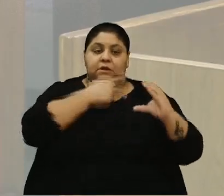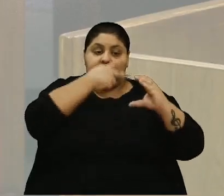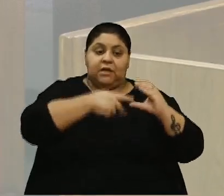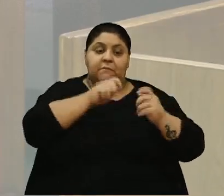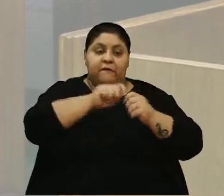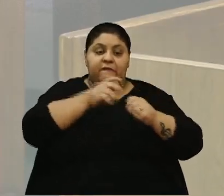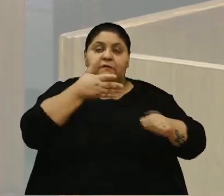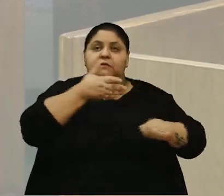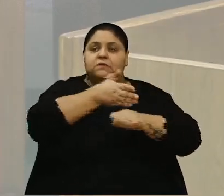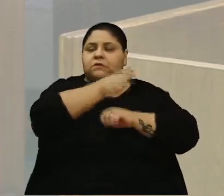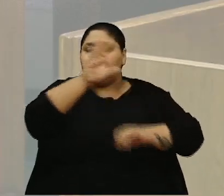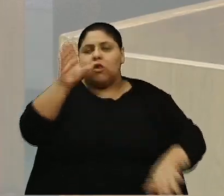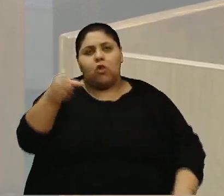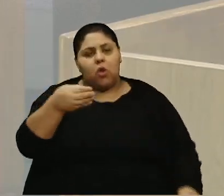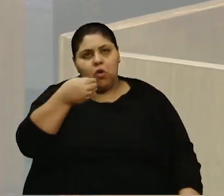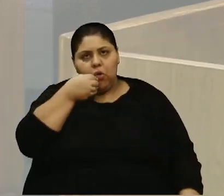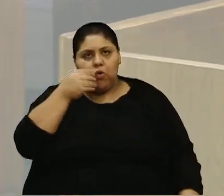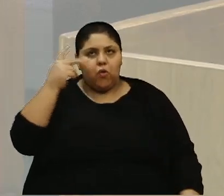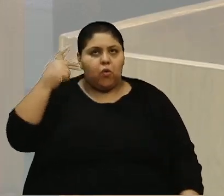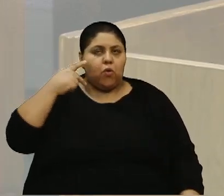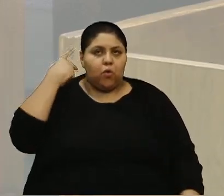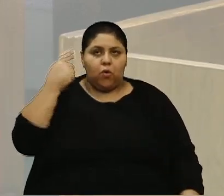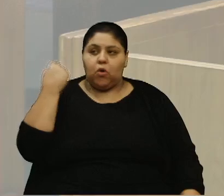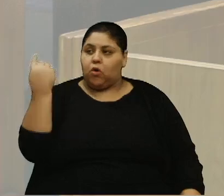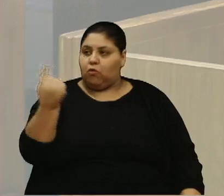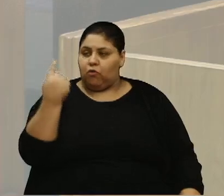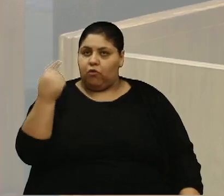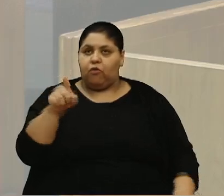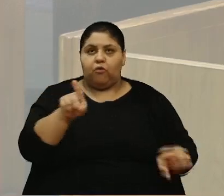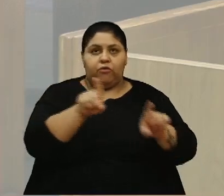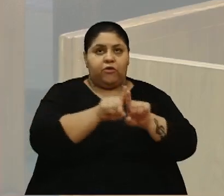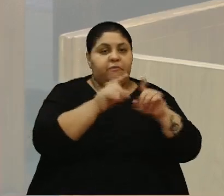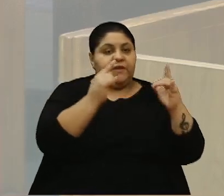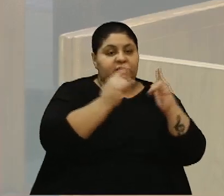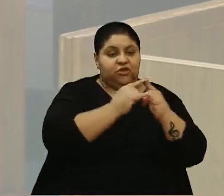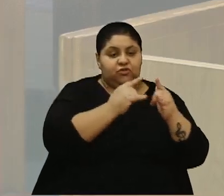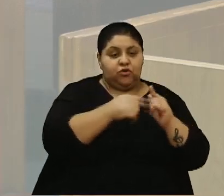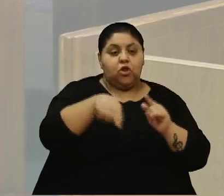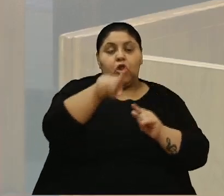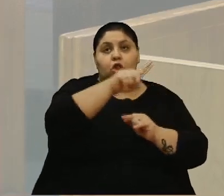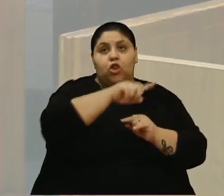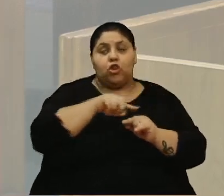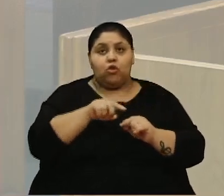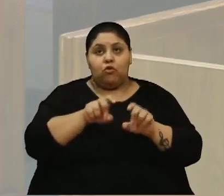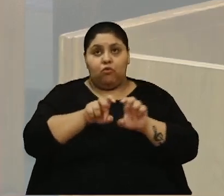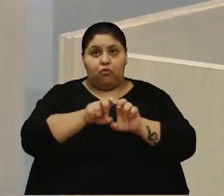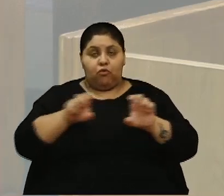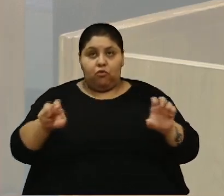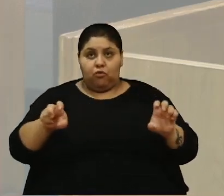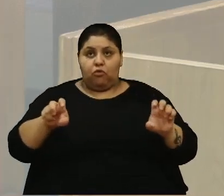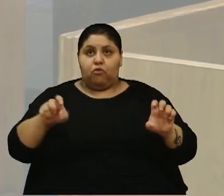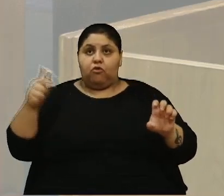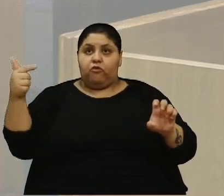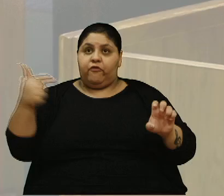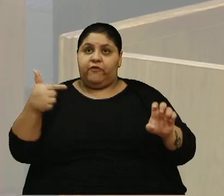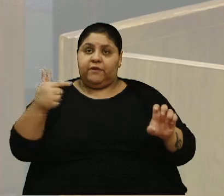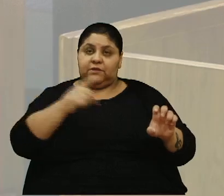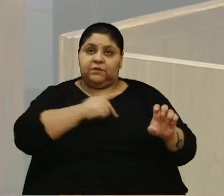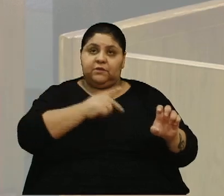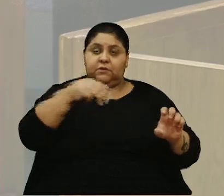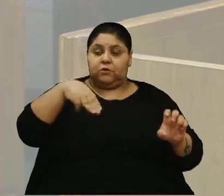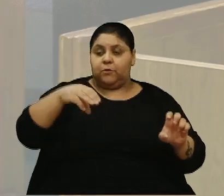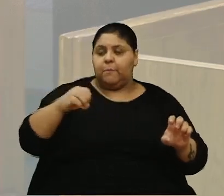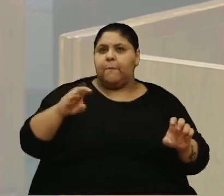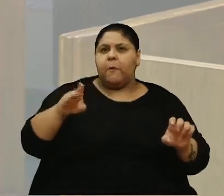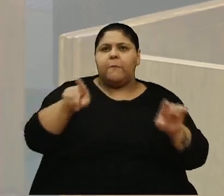parte, né, obviamente, vereadores individualmente e a instituição, porque nós ocupamos a cadeira da vice-presidência do MOB, por exemplo, e o MOB está